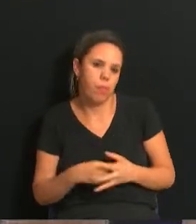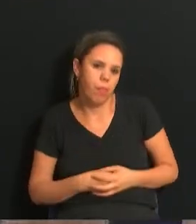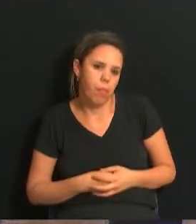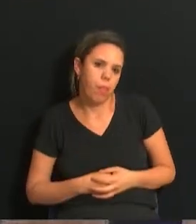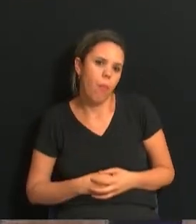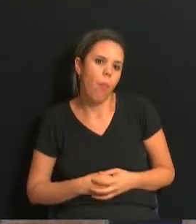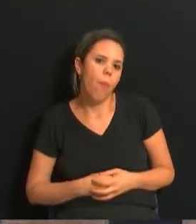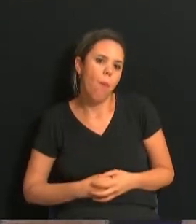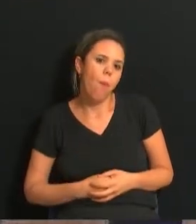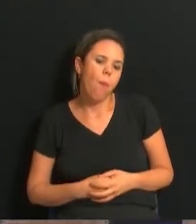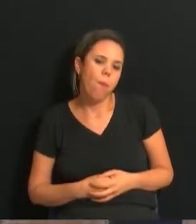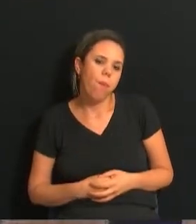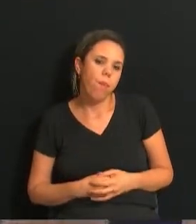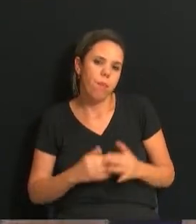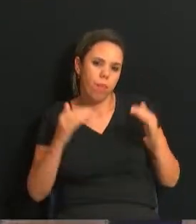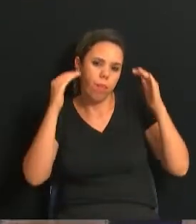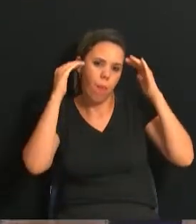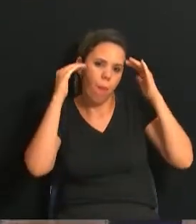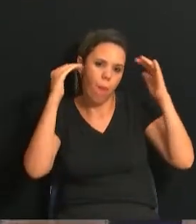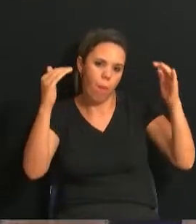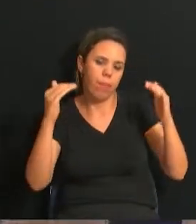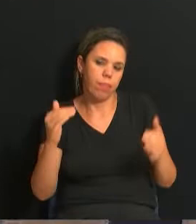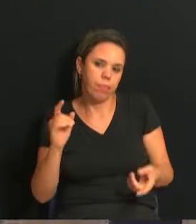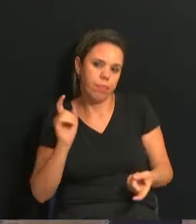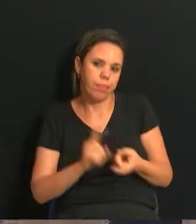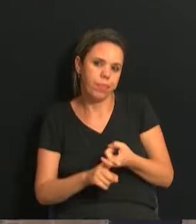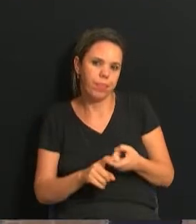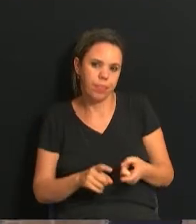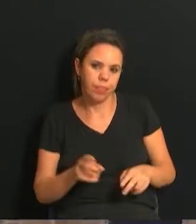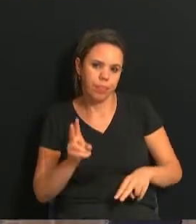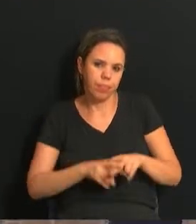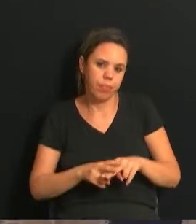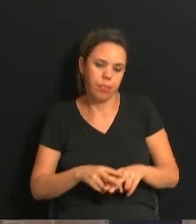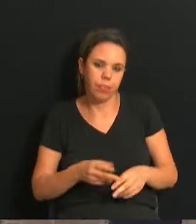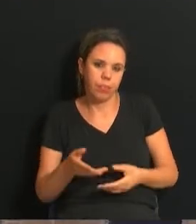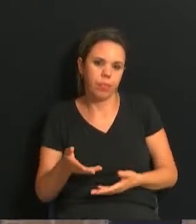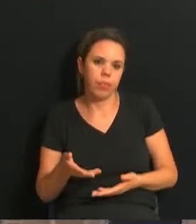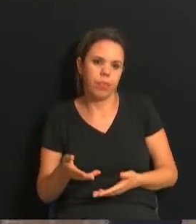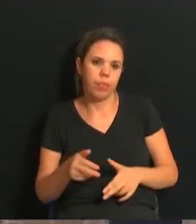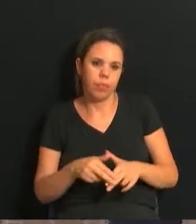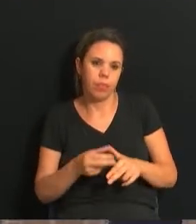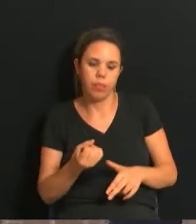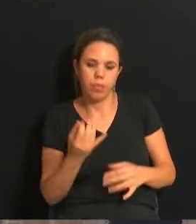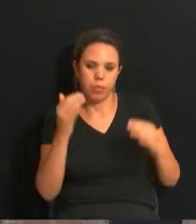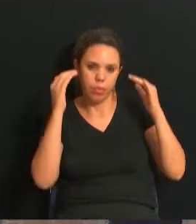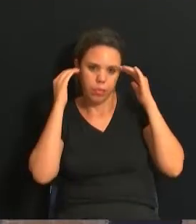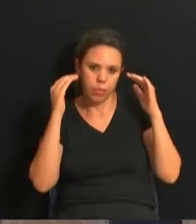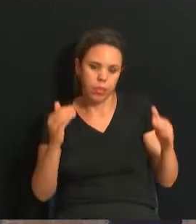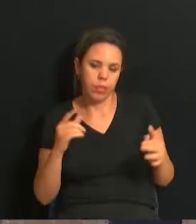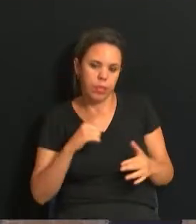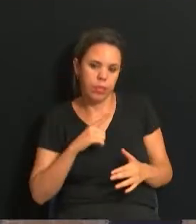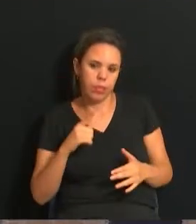de cumprimento penal, né? Cumprimento com parte da pena. Houve